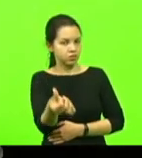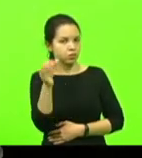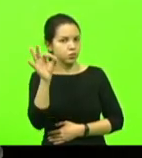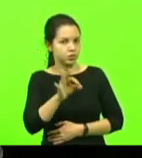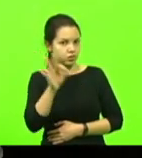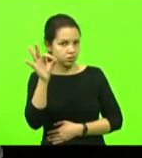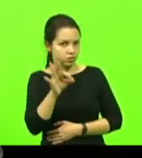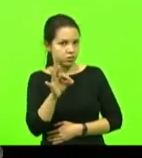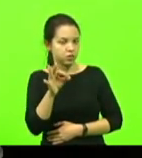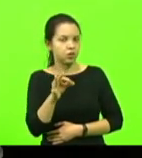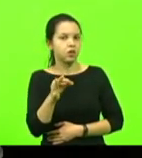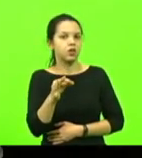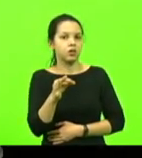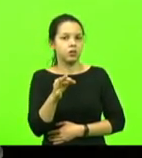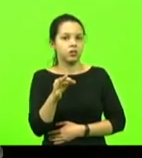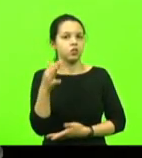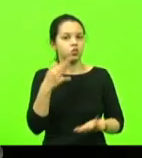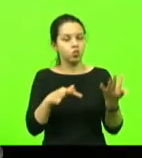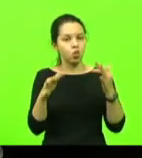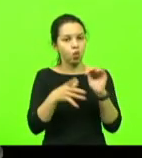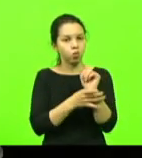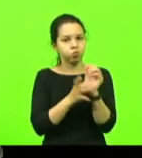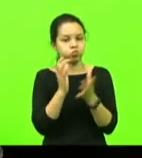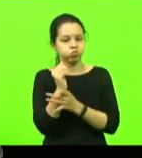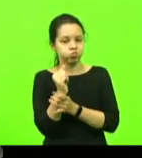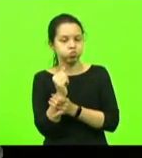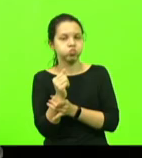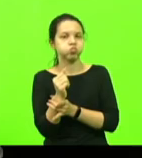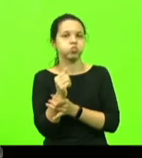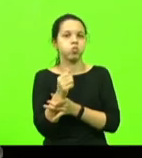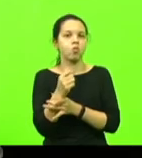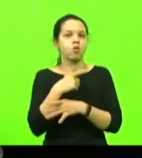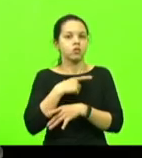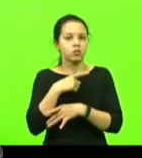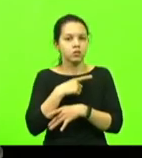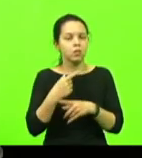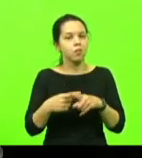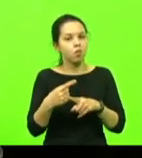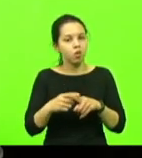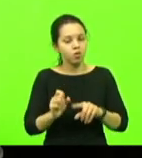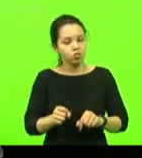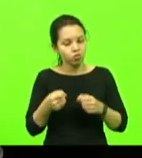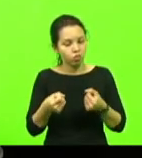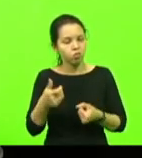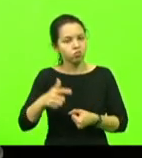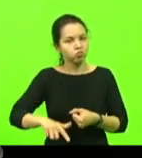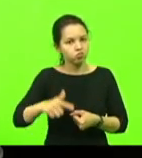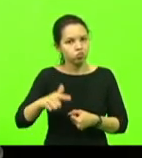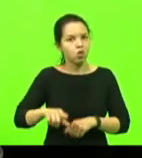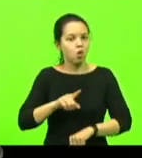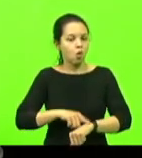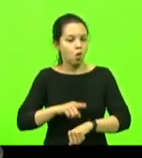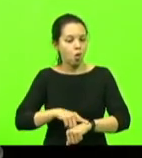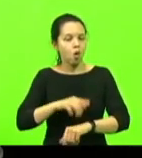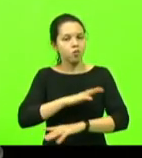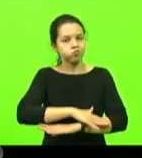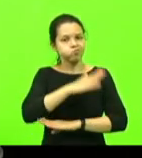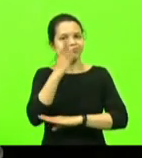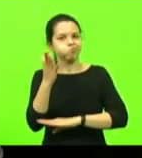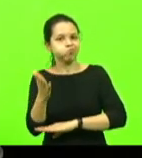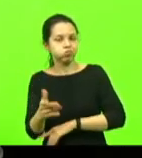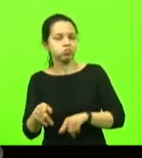56% de dores osteoarticulares que estão relacionados aos esforços repetidos, carga horária excessiva e